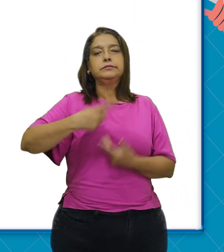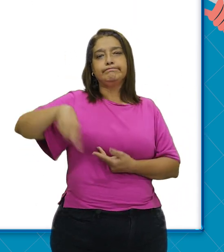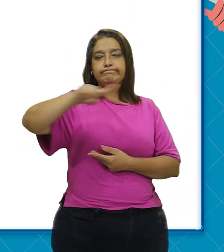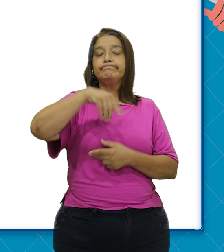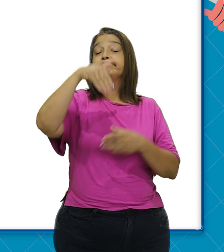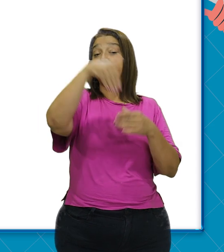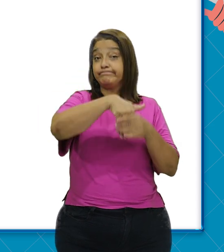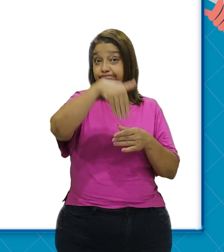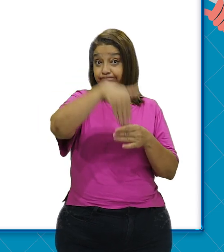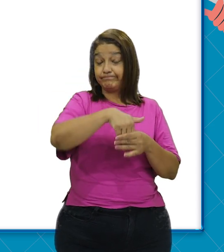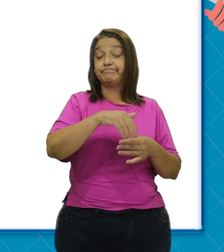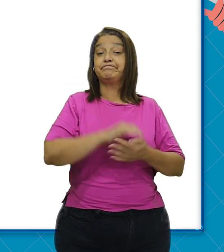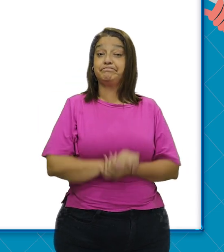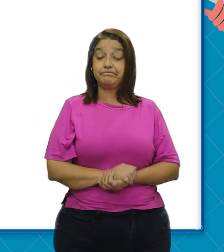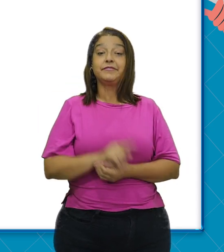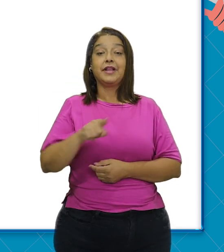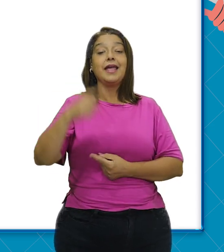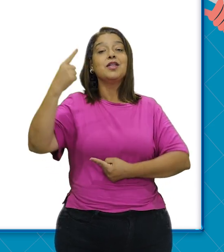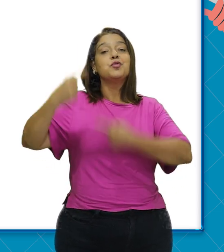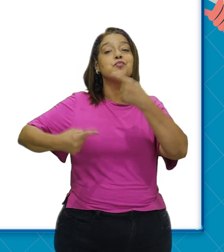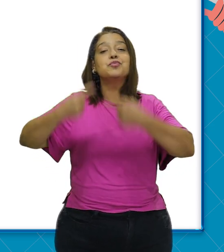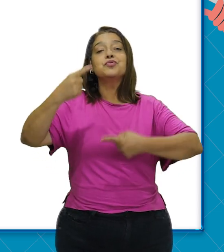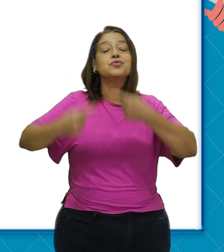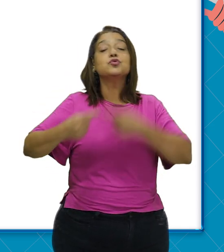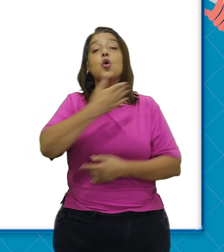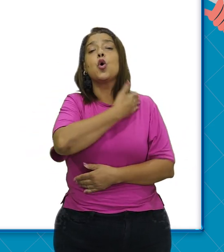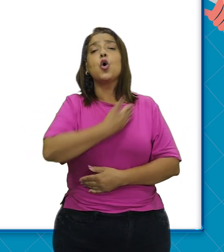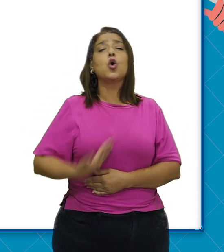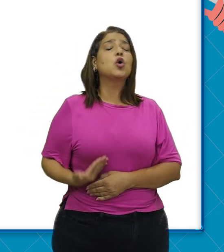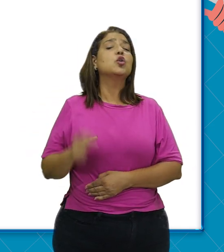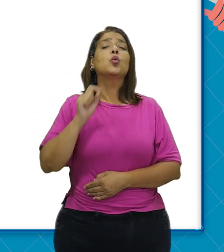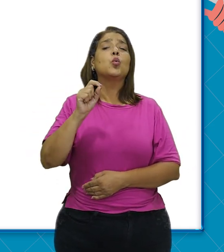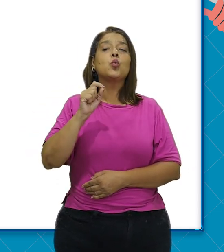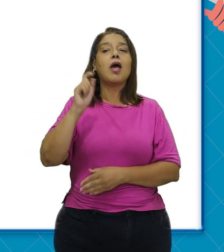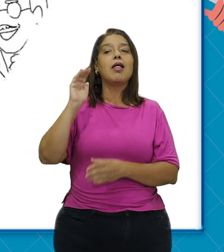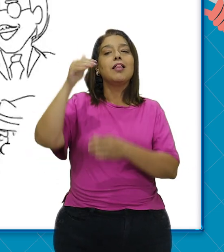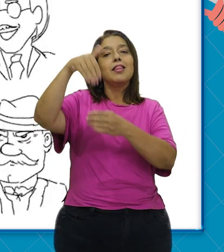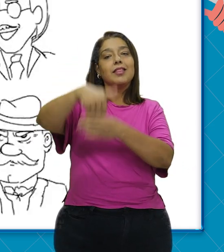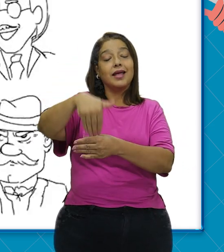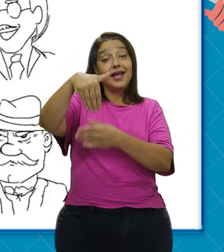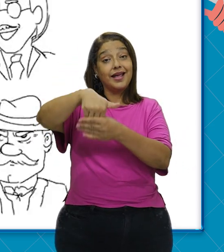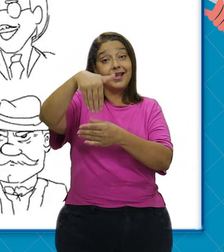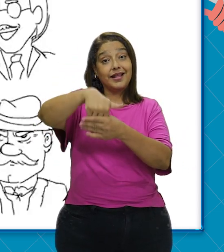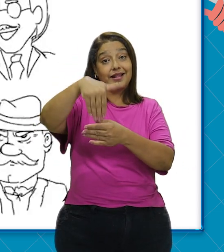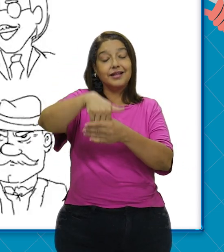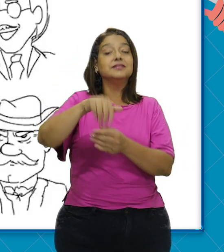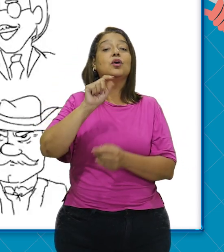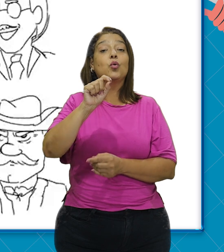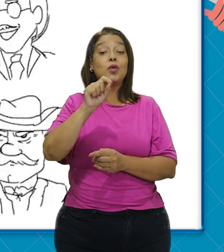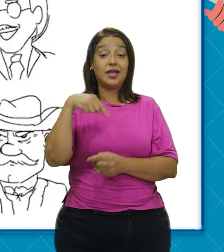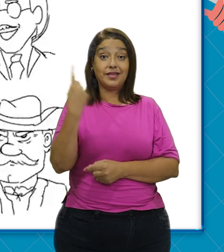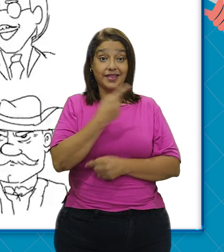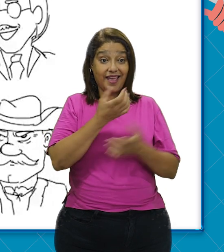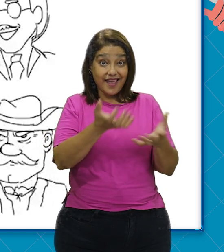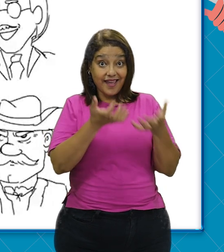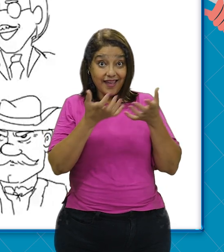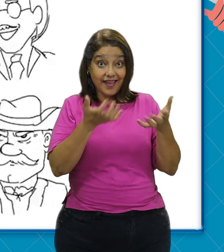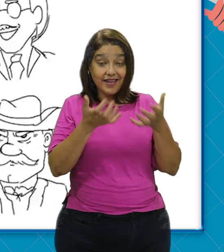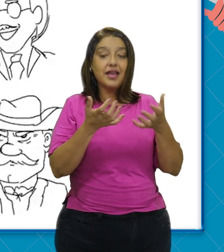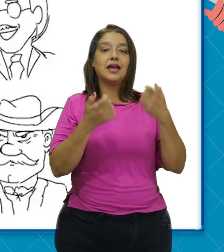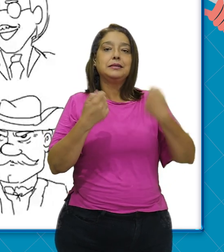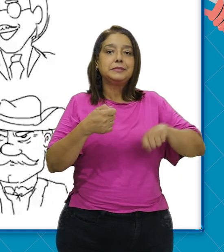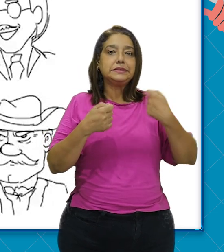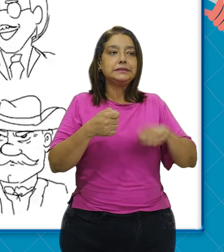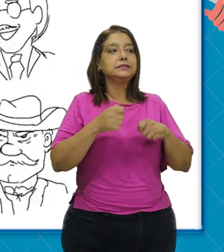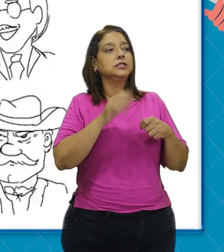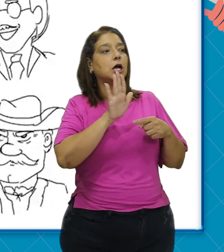política dos governadores. As eleições eram muito interdependentes, ou seja, para alcançar o poder, os políticos dependiam um do